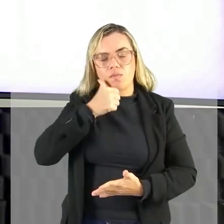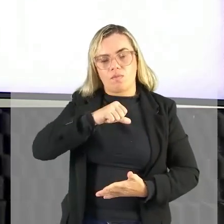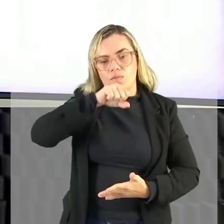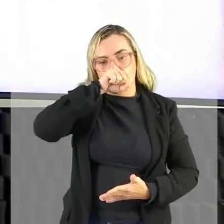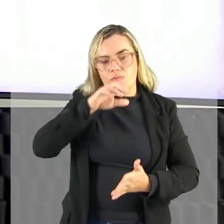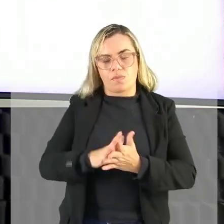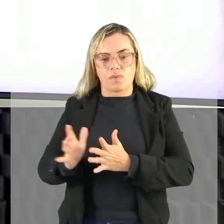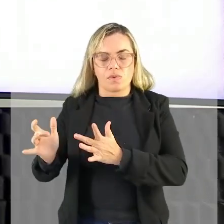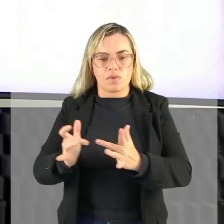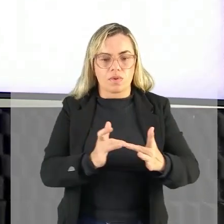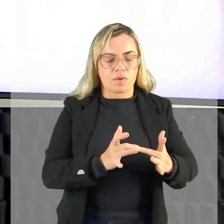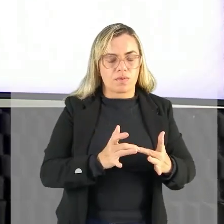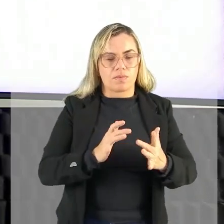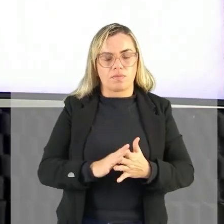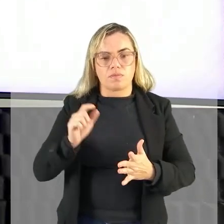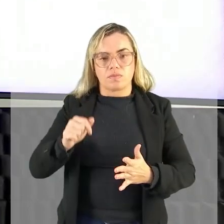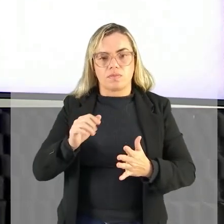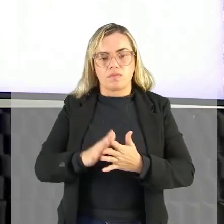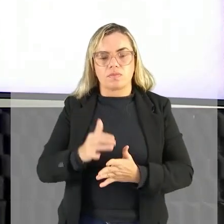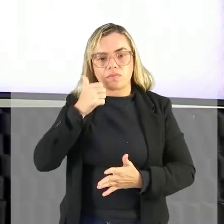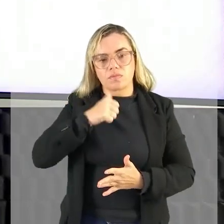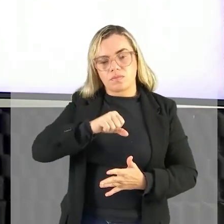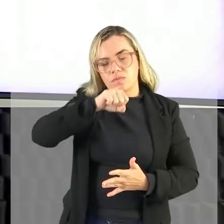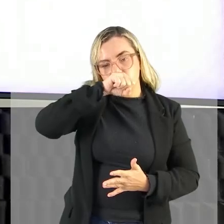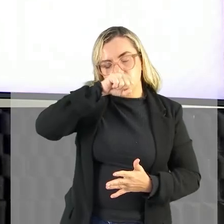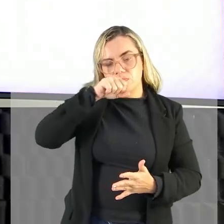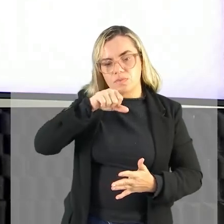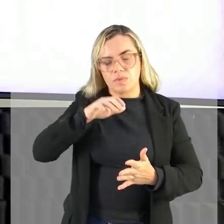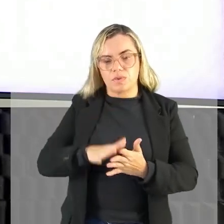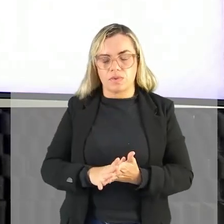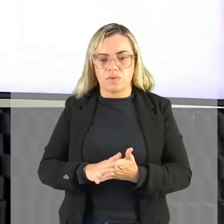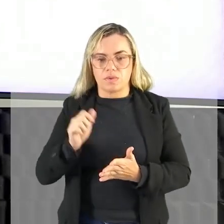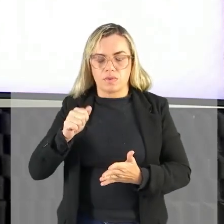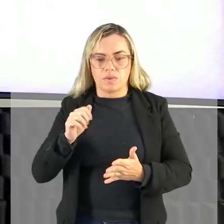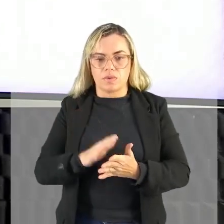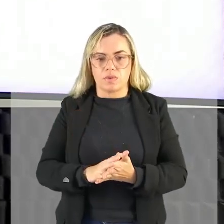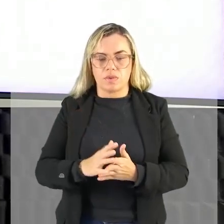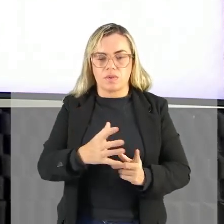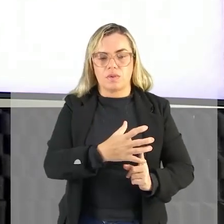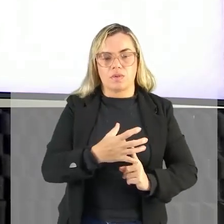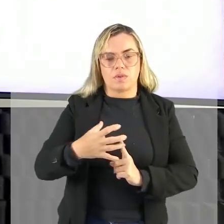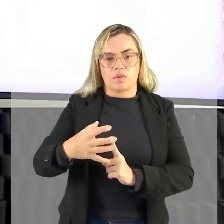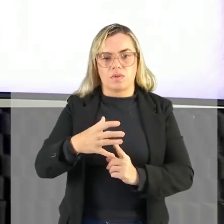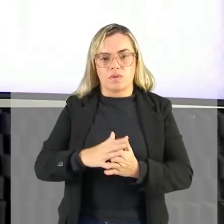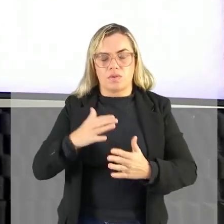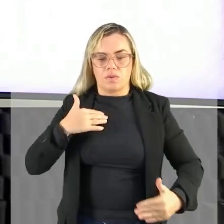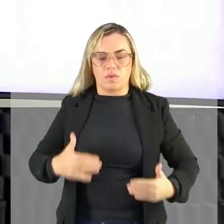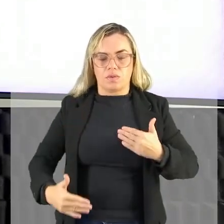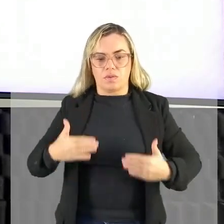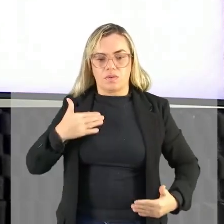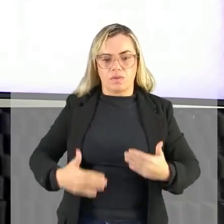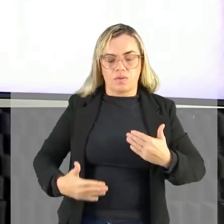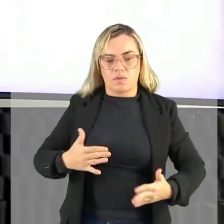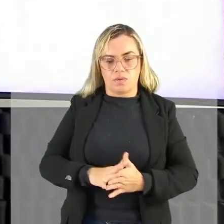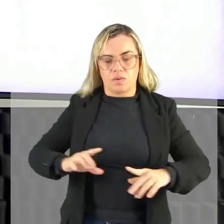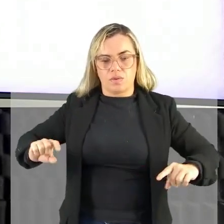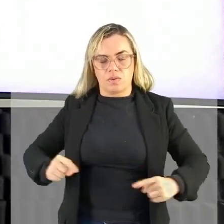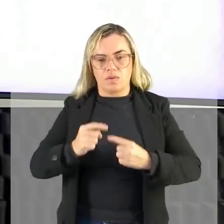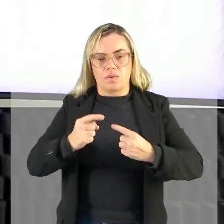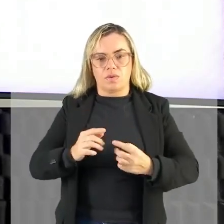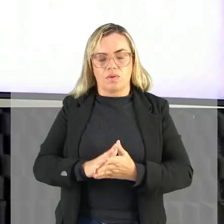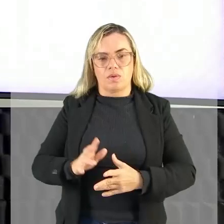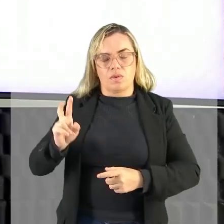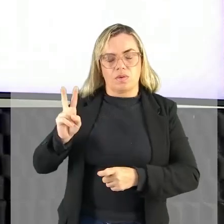entra em contato com o corpo da mãe, a mãe vai se preparar para reagir, o corpo da mãe vai se preparar para reagir contra aquele antígeno do